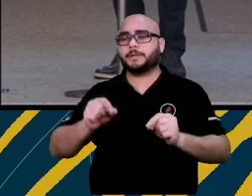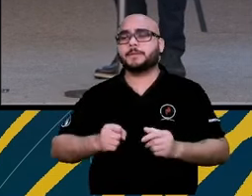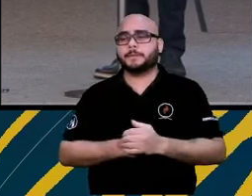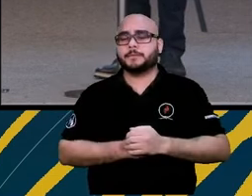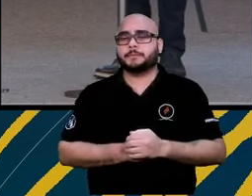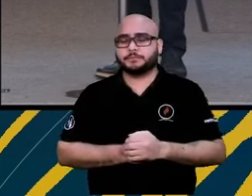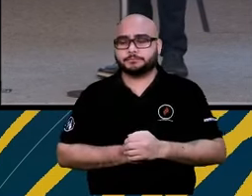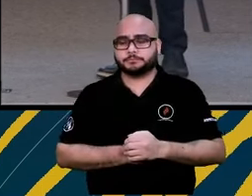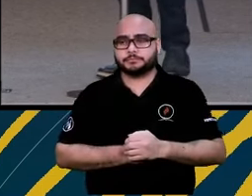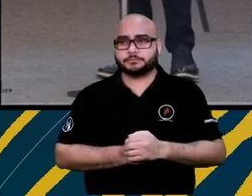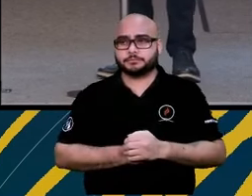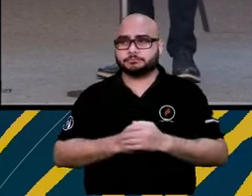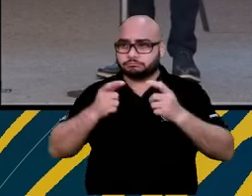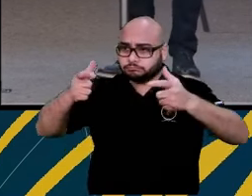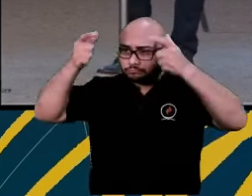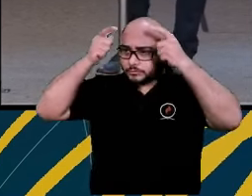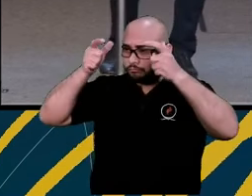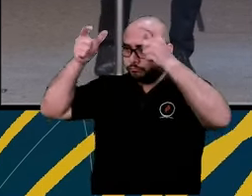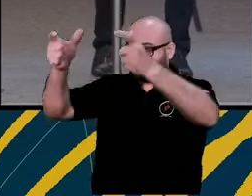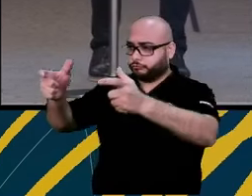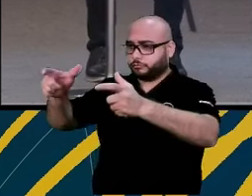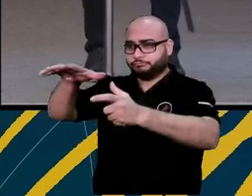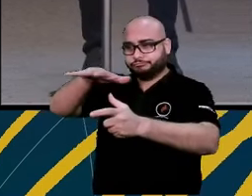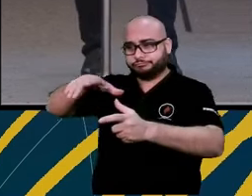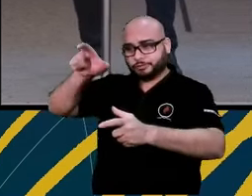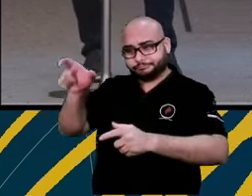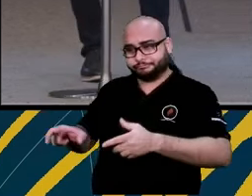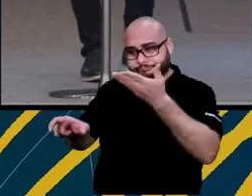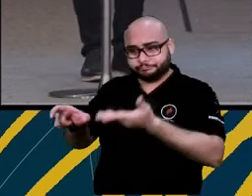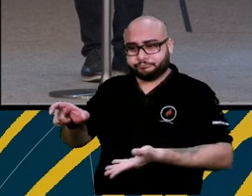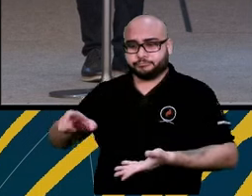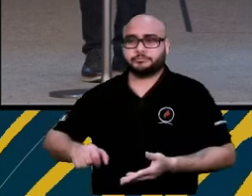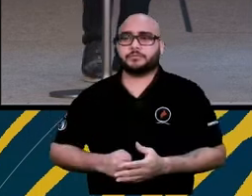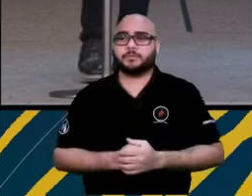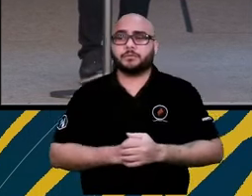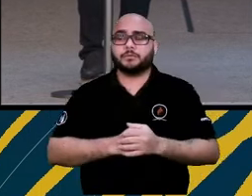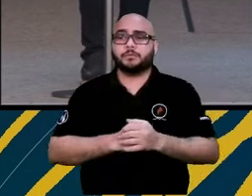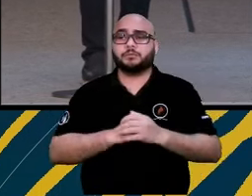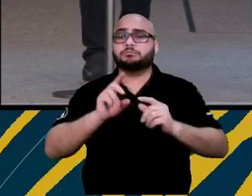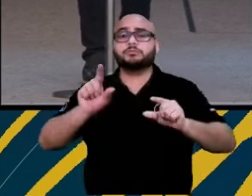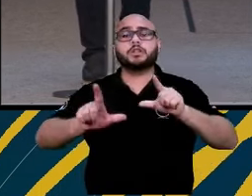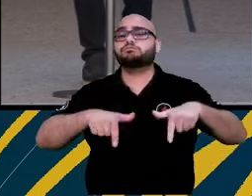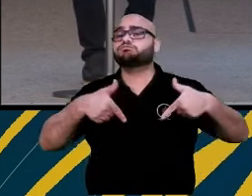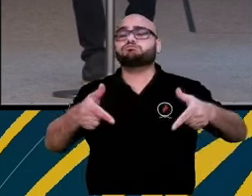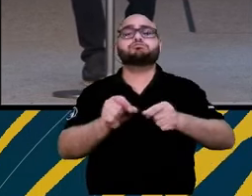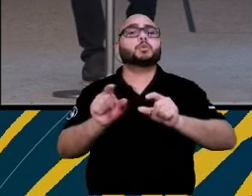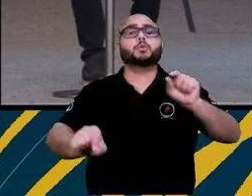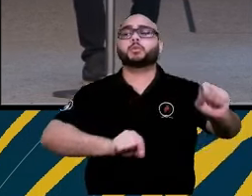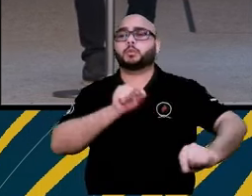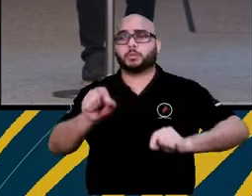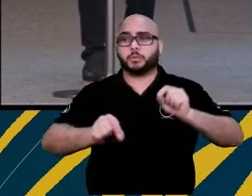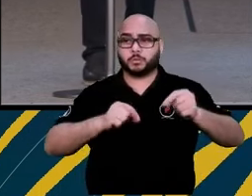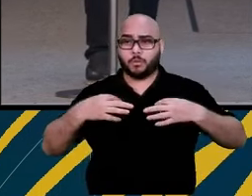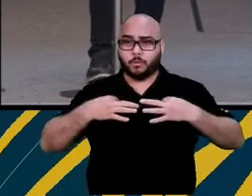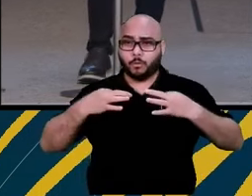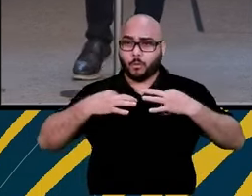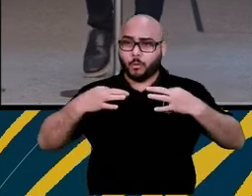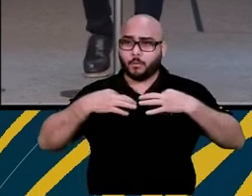Tira as coroas. Vai fazer o quê? Tira as vestes reais.